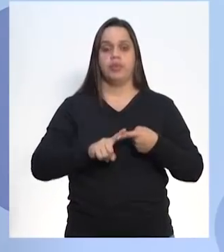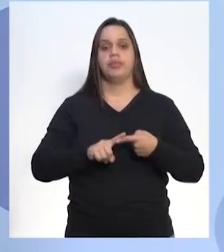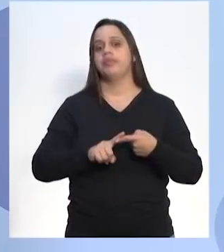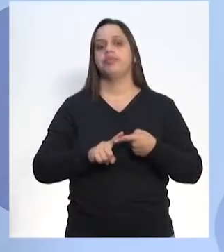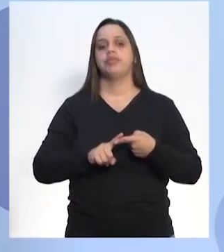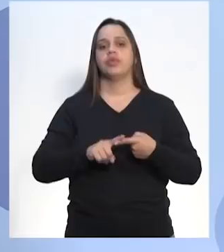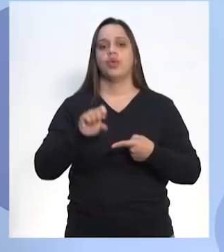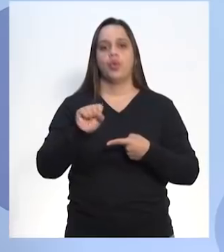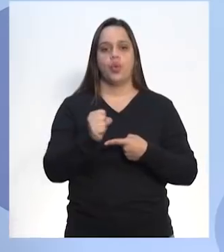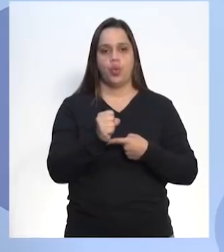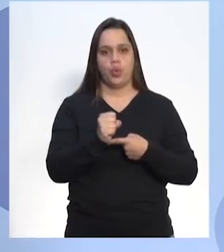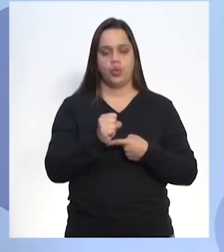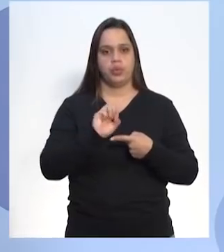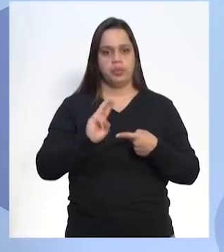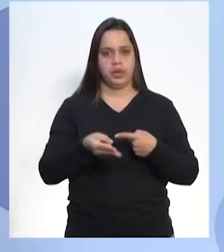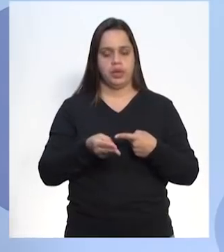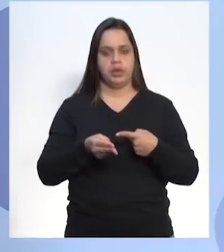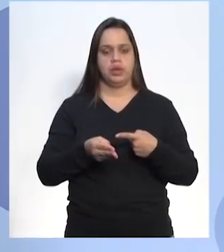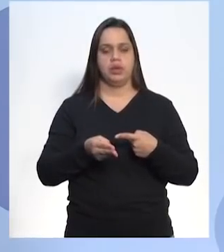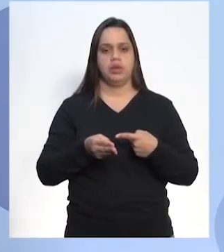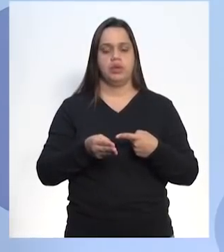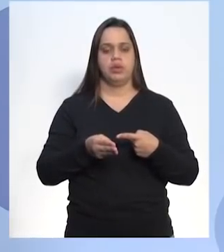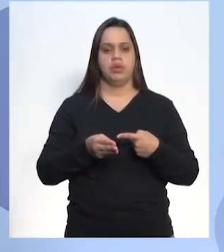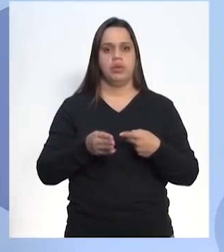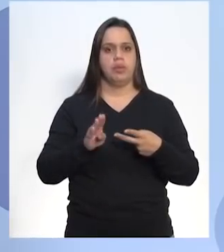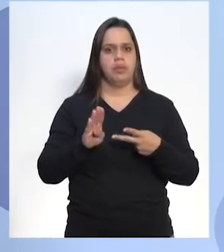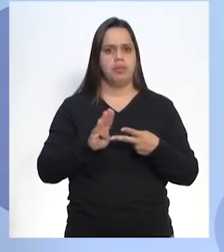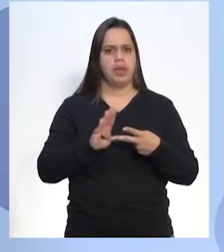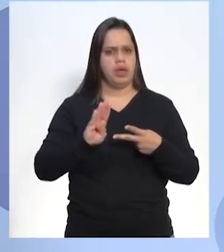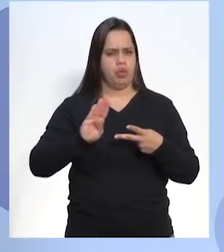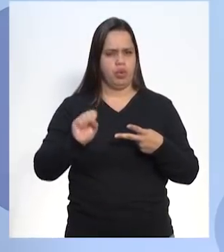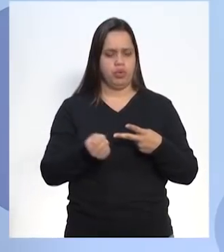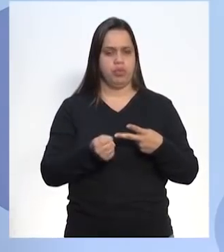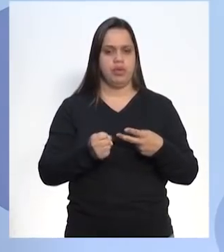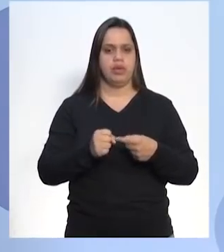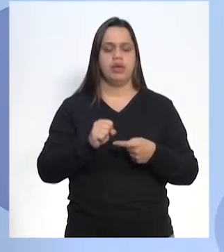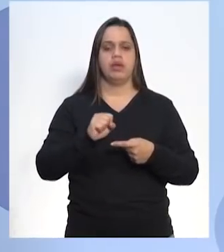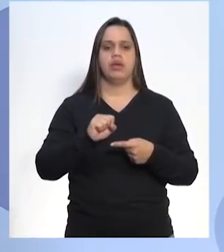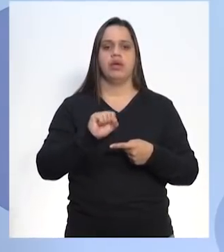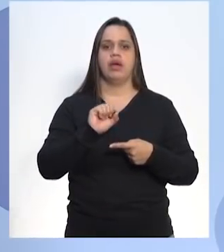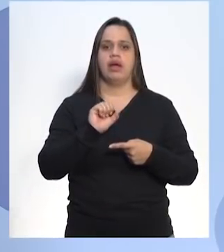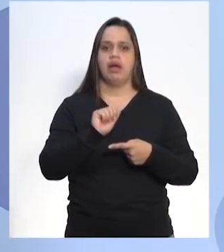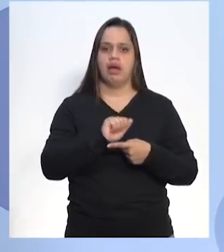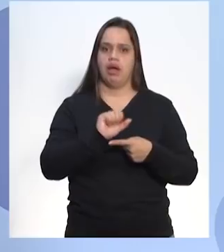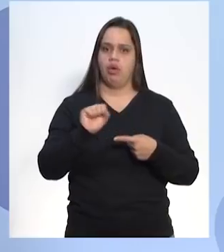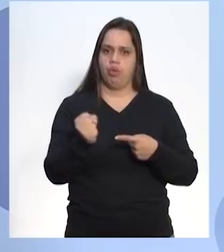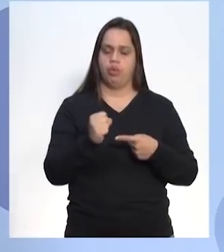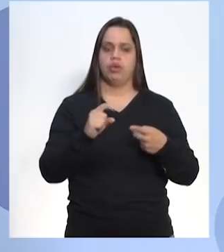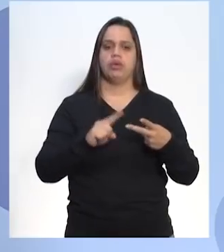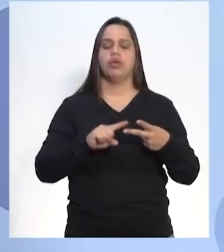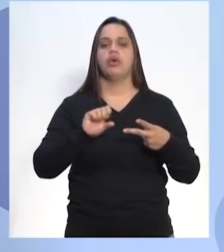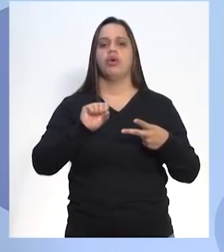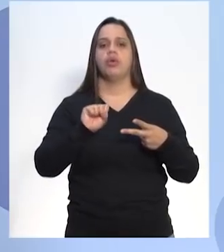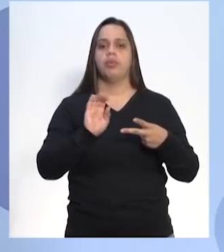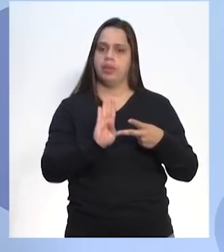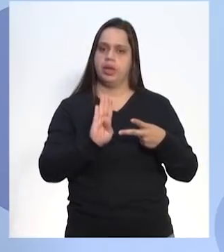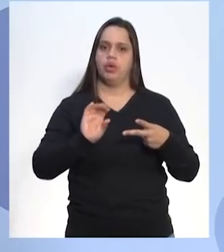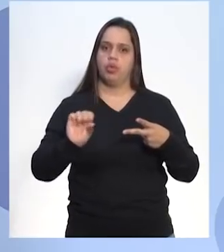B, 8.000. O Henrique, A8, B, 8.000 e